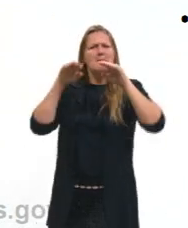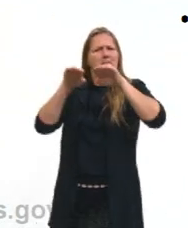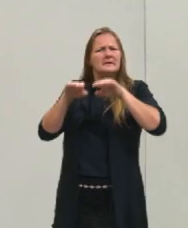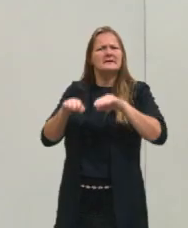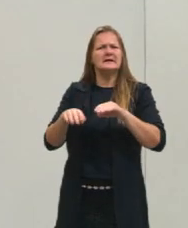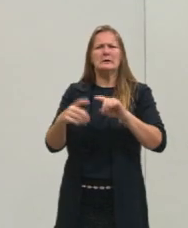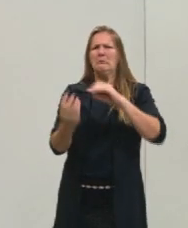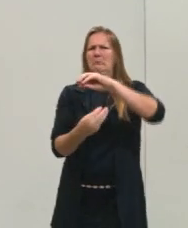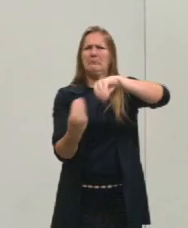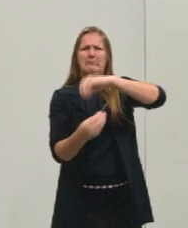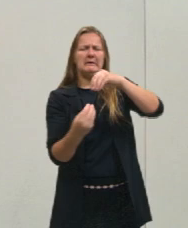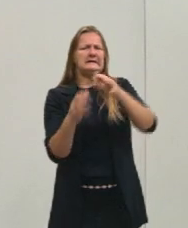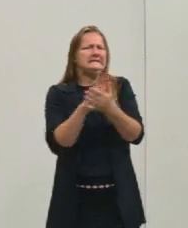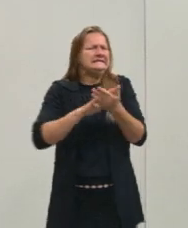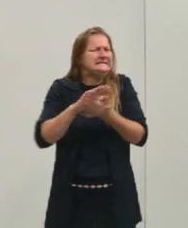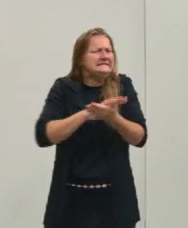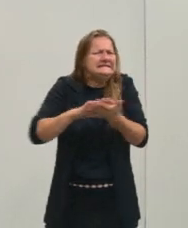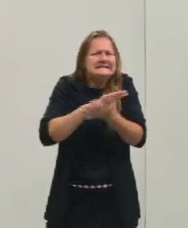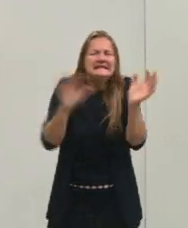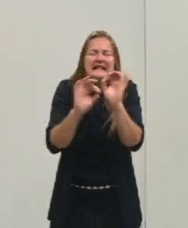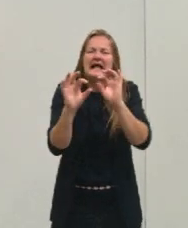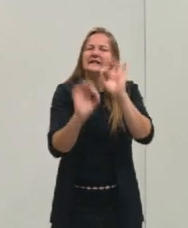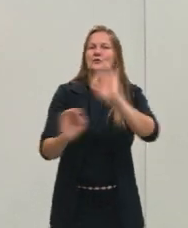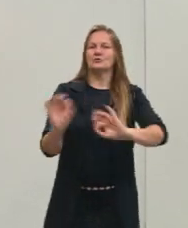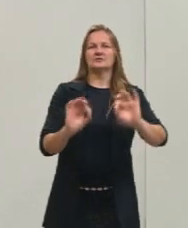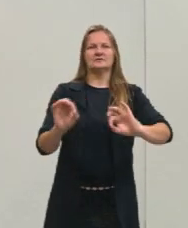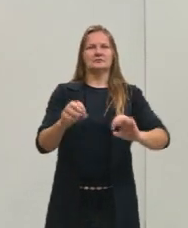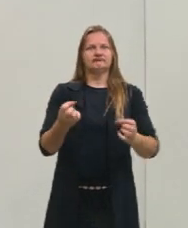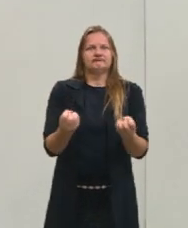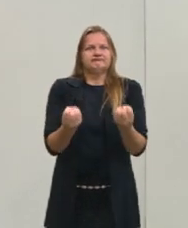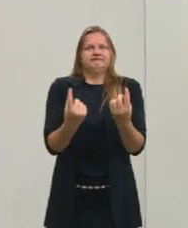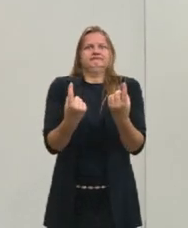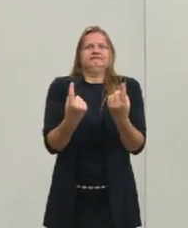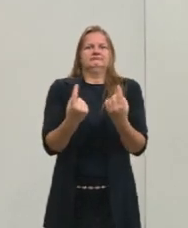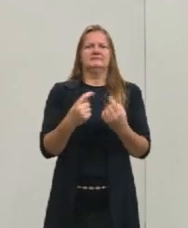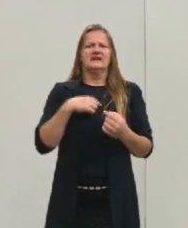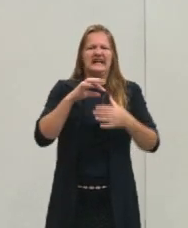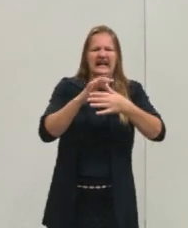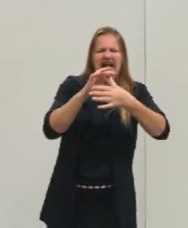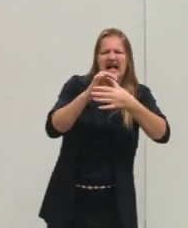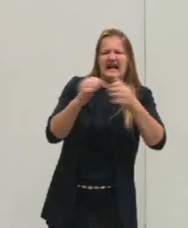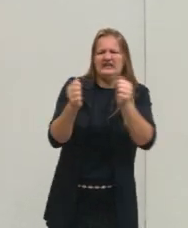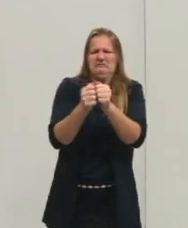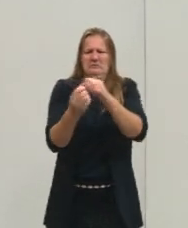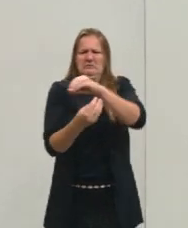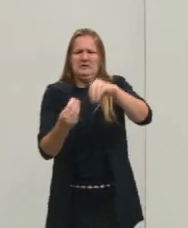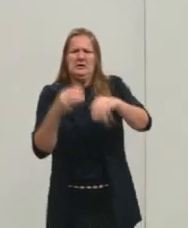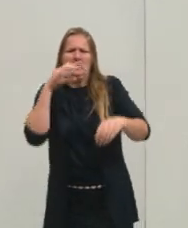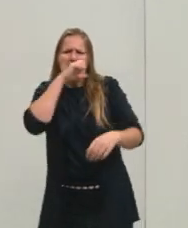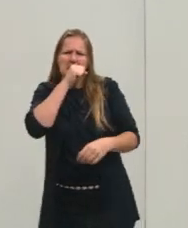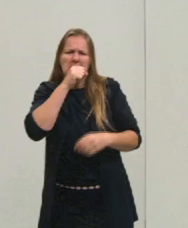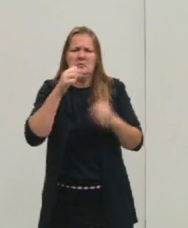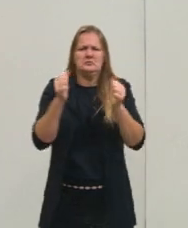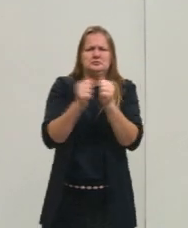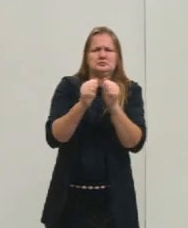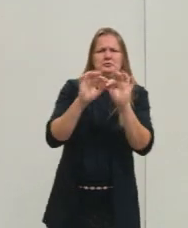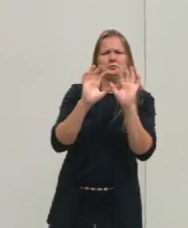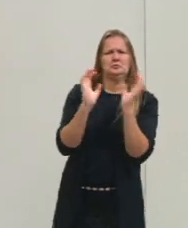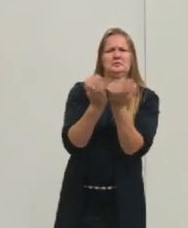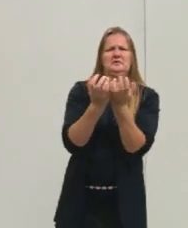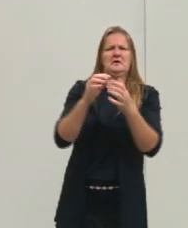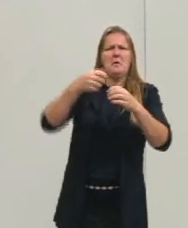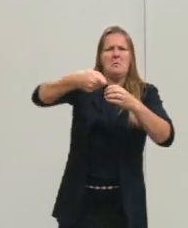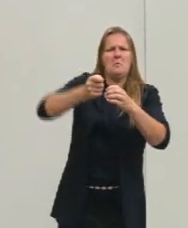nem organização nem fator que Organize eles eu vou encontrar carne com pão com verdura com